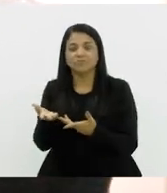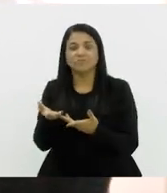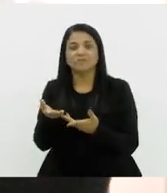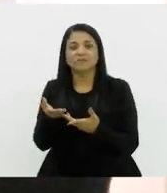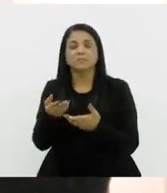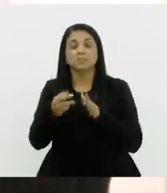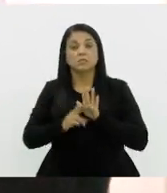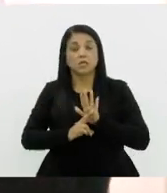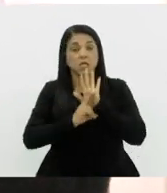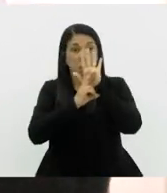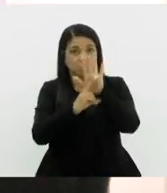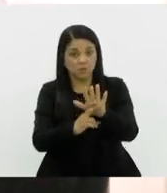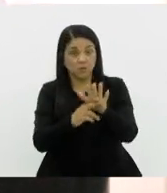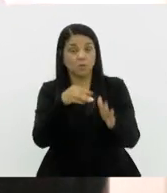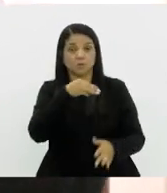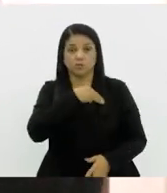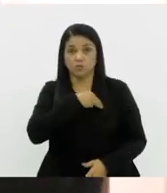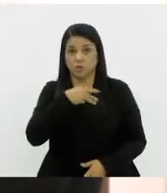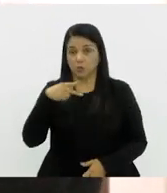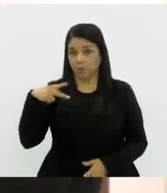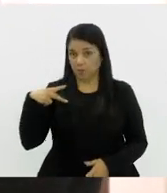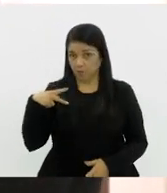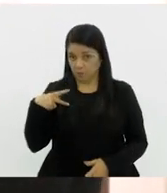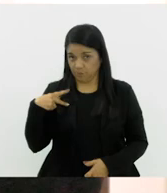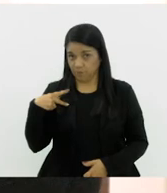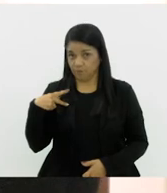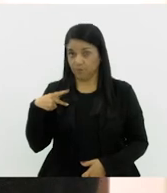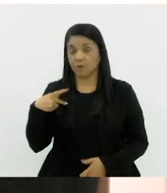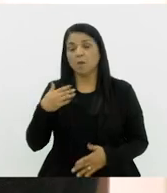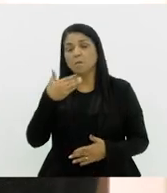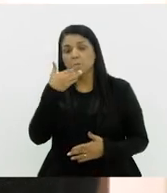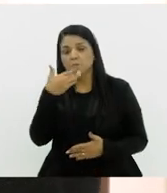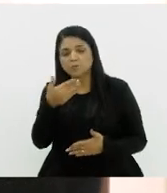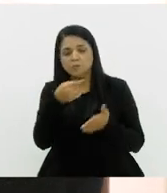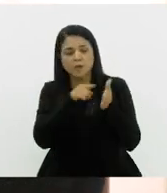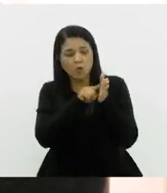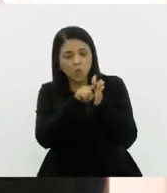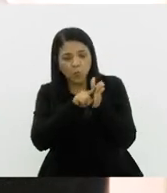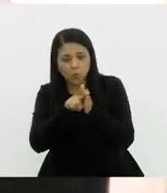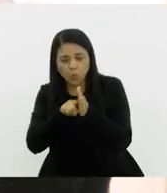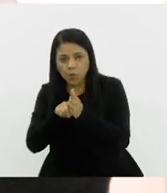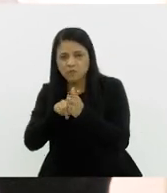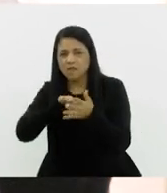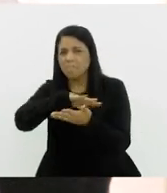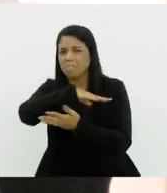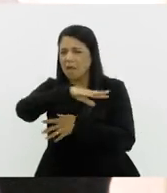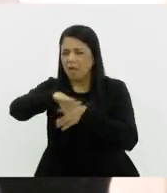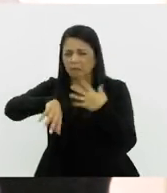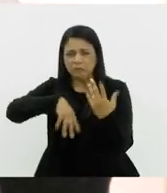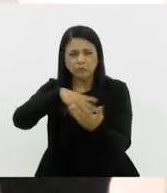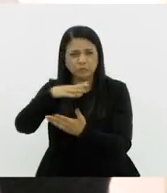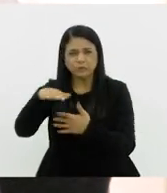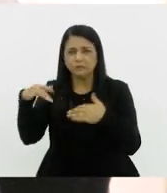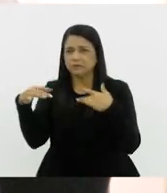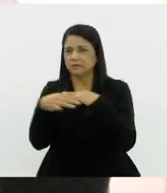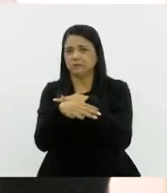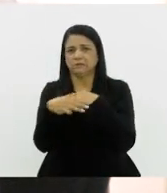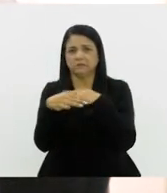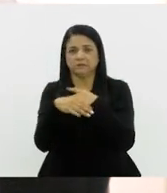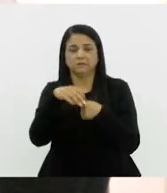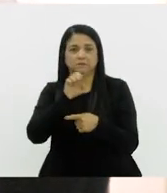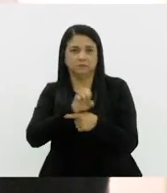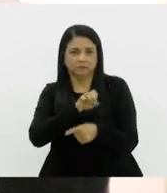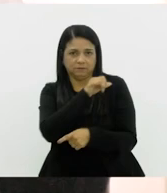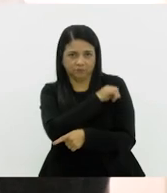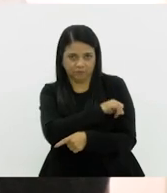uma representação ao Ministério Público pedindo para apurar essa desordem total urbana aqui no Rio de